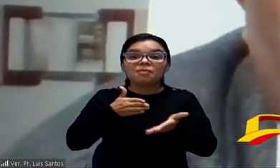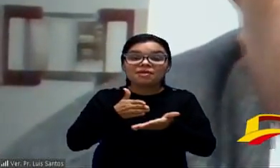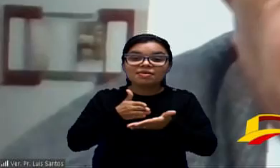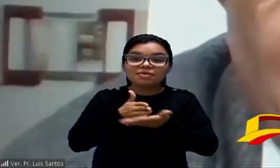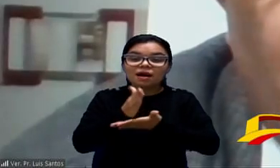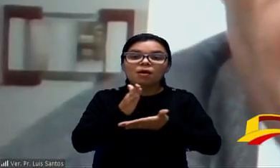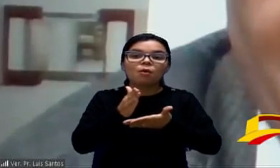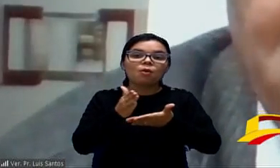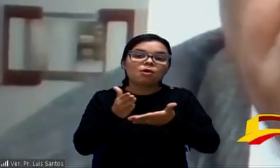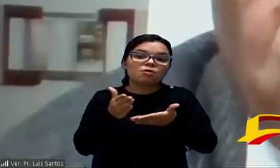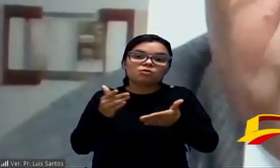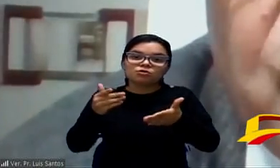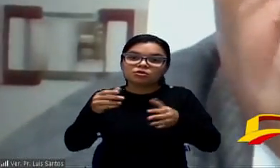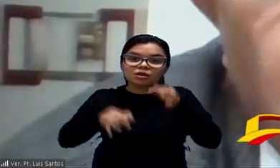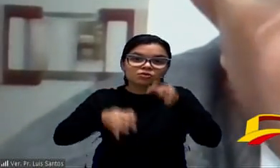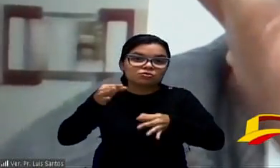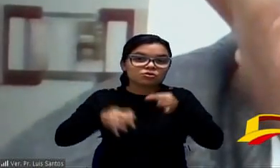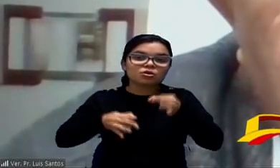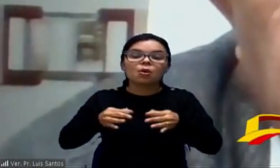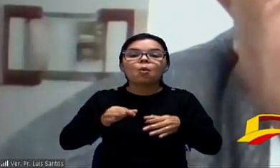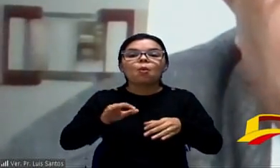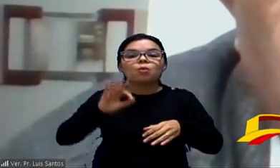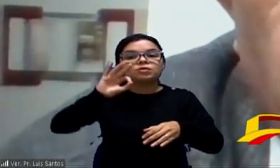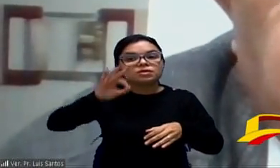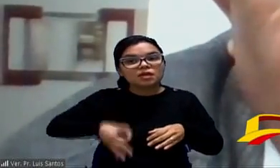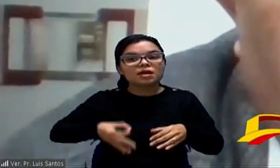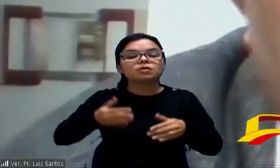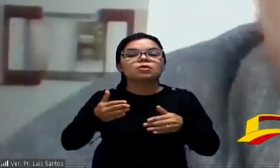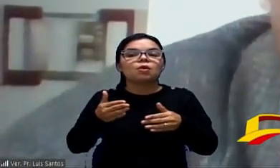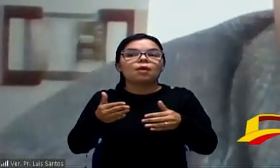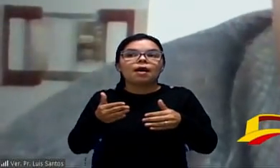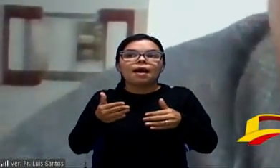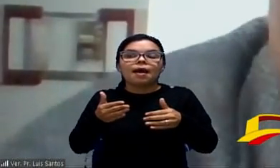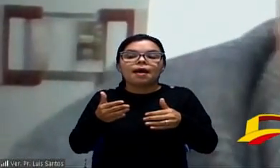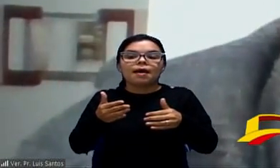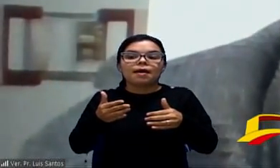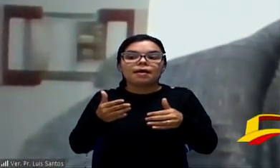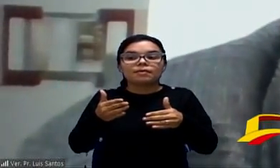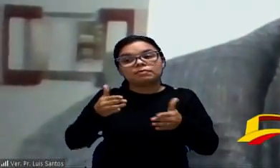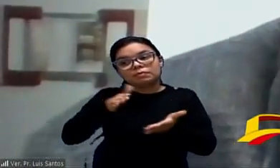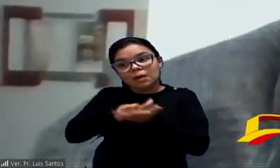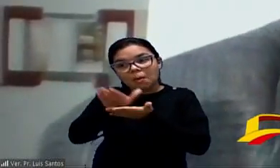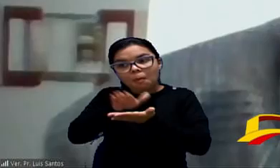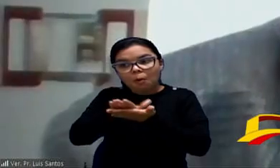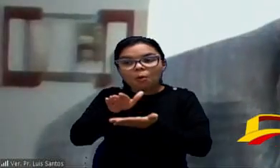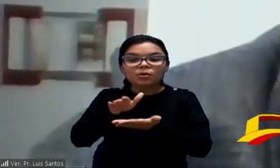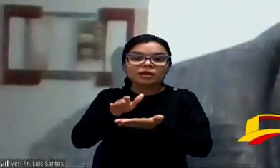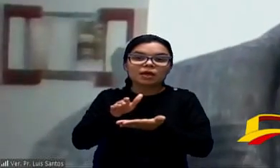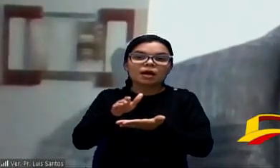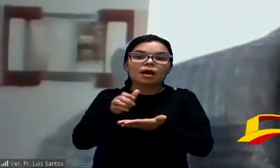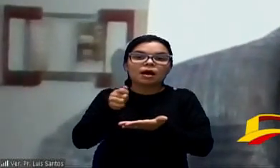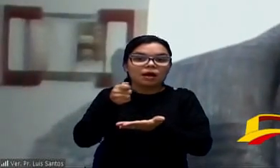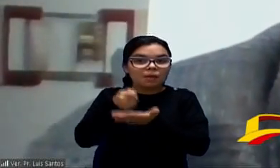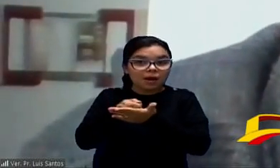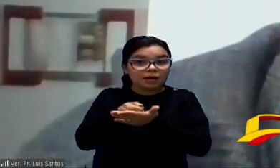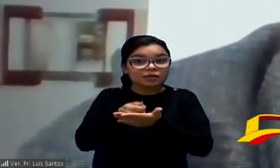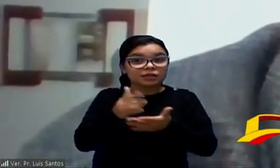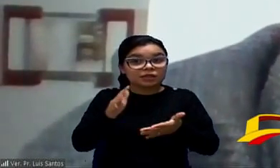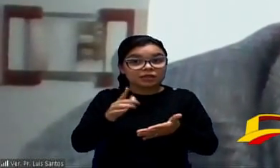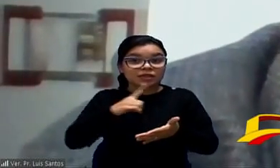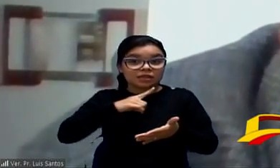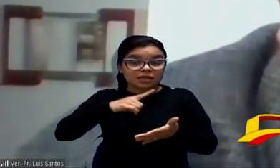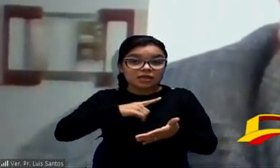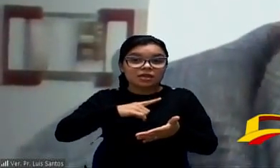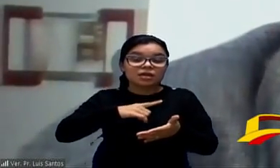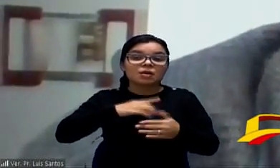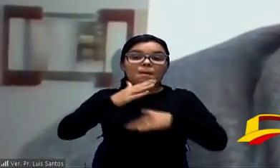gente se aproximar o máximo possível isso de algo que seja operacional, que produza resultados